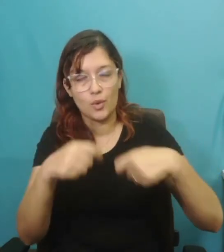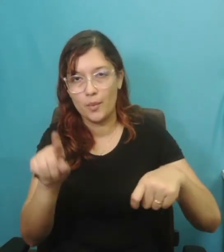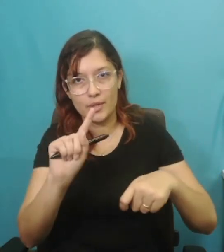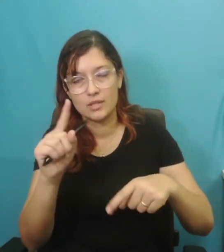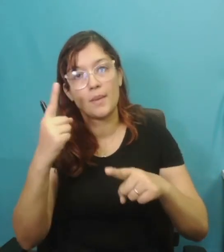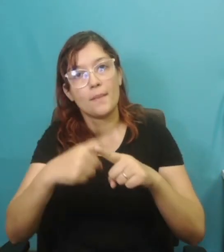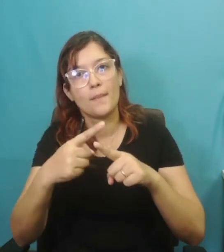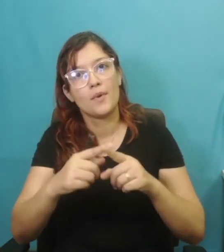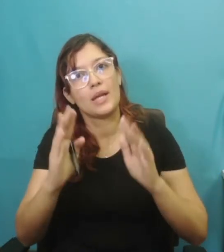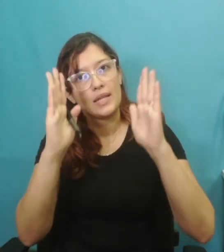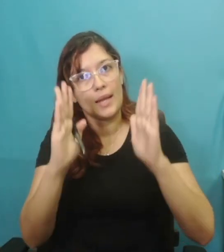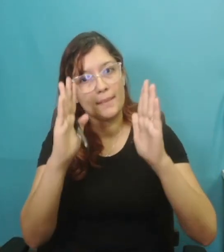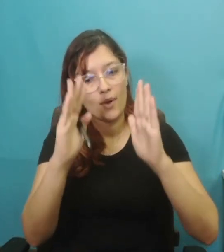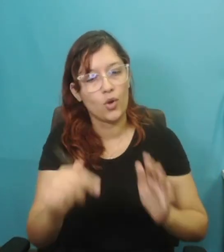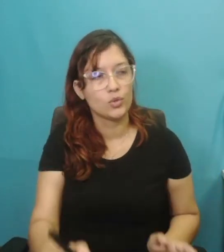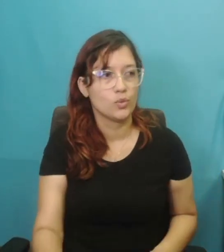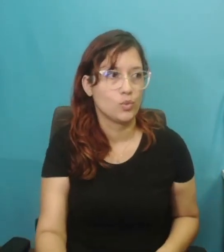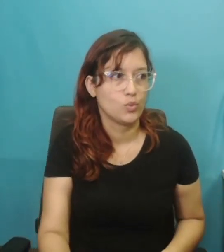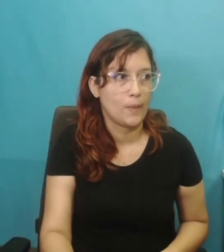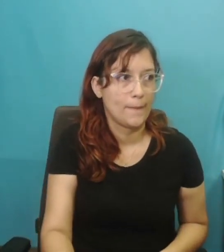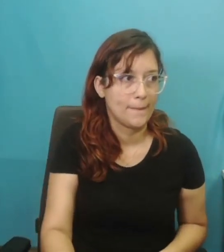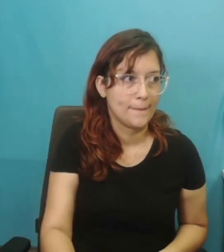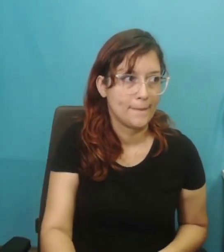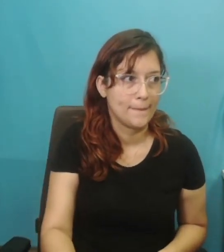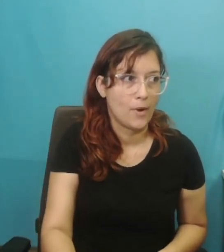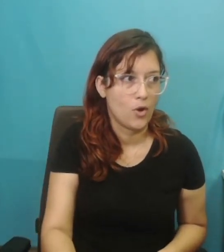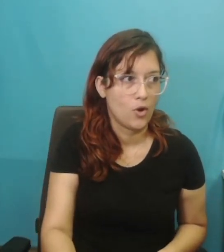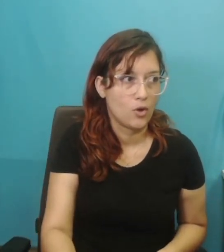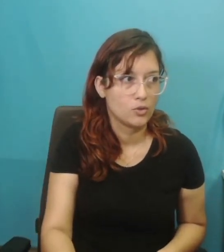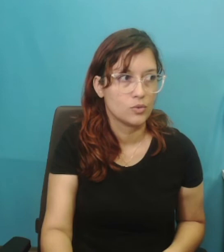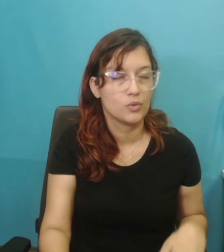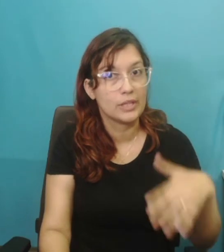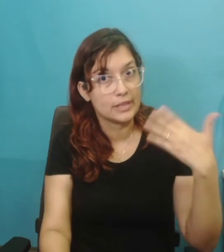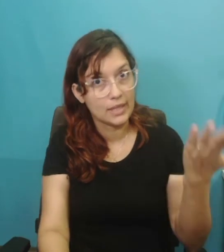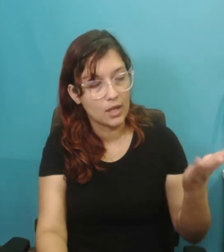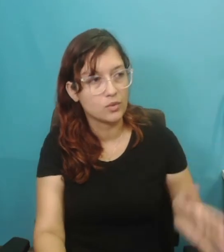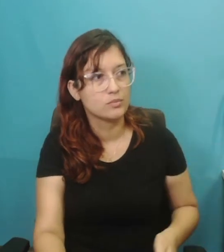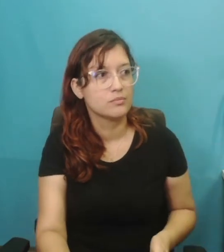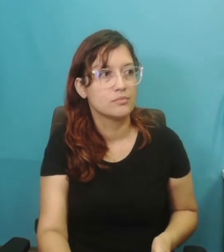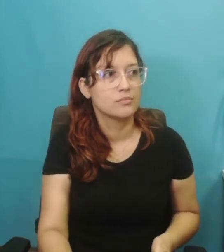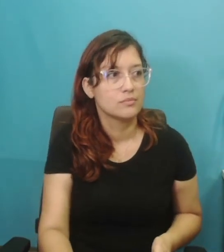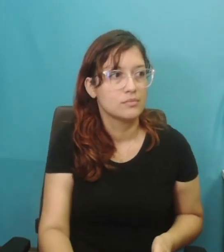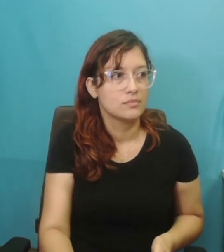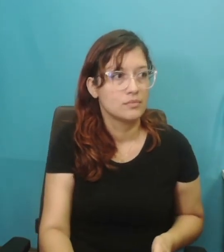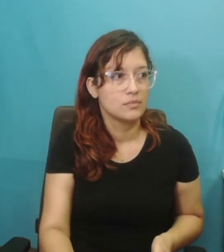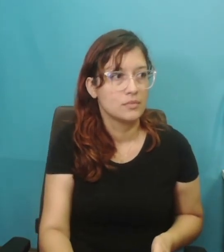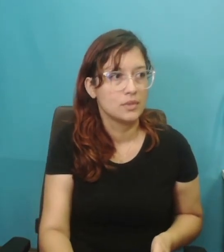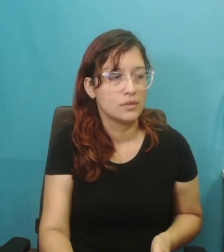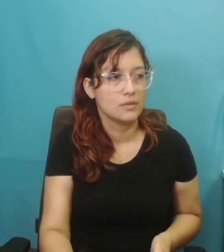eu não vou precisar usar o sinal negativo porque a questão pede o módulo da força.